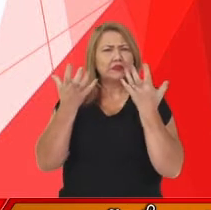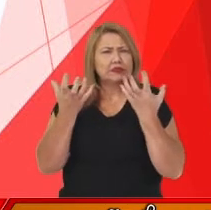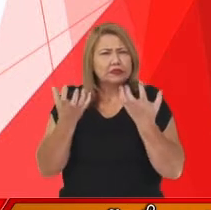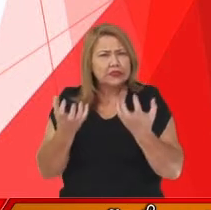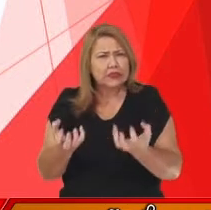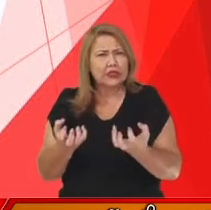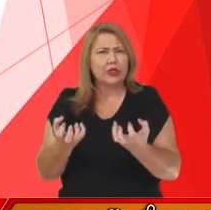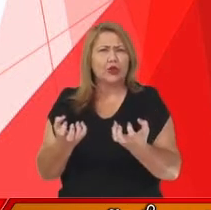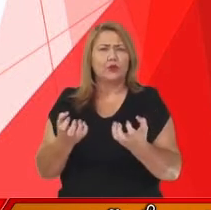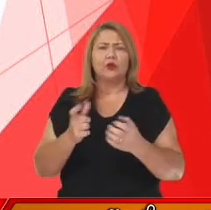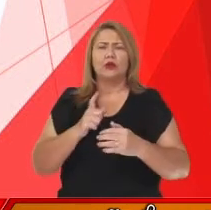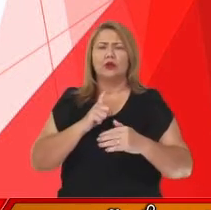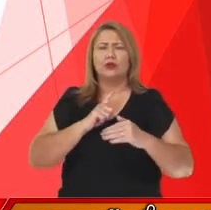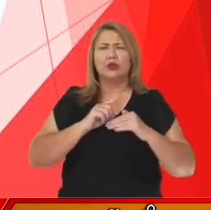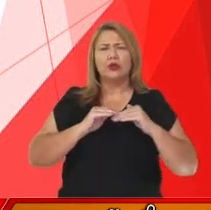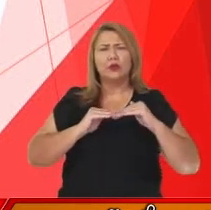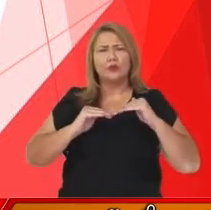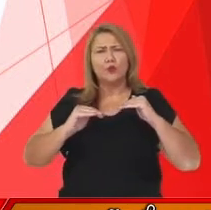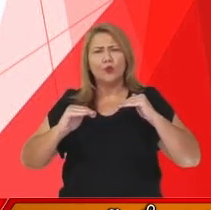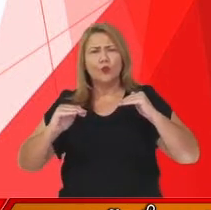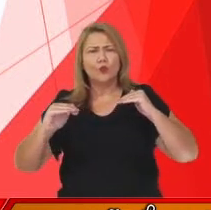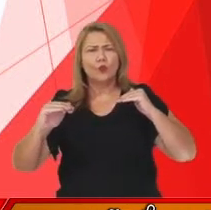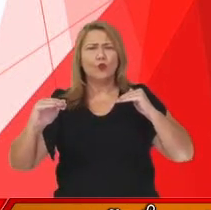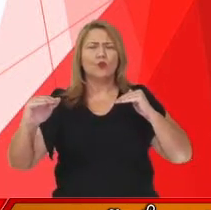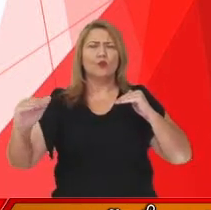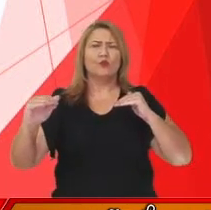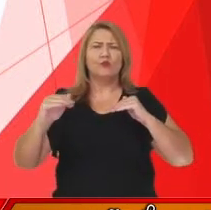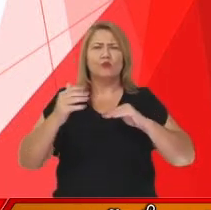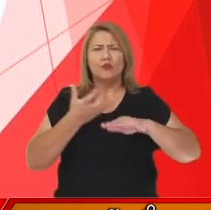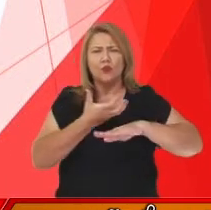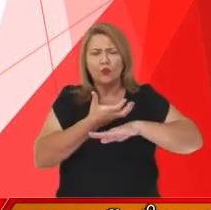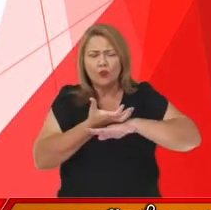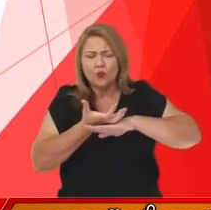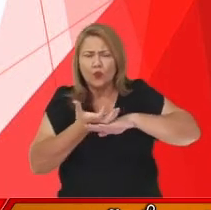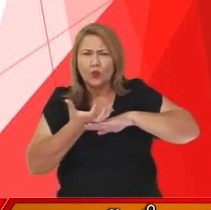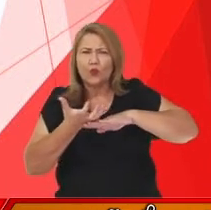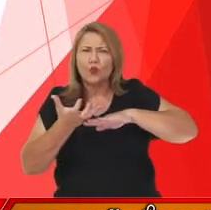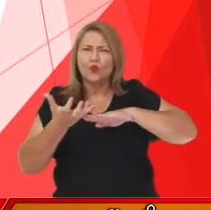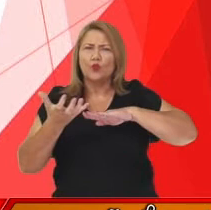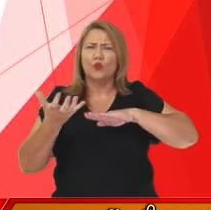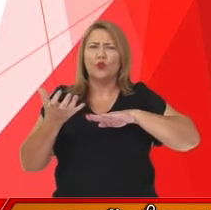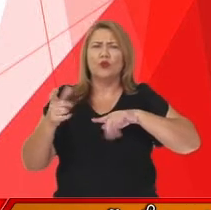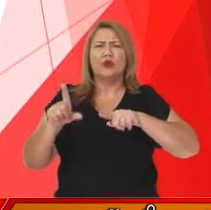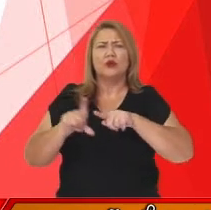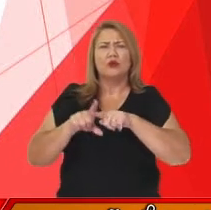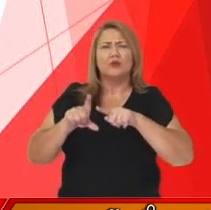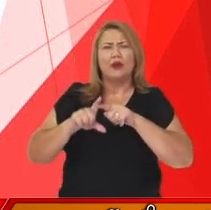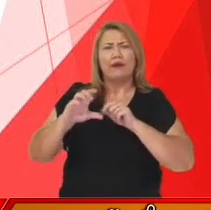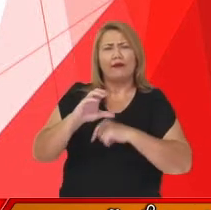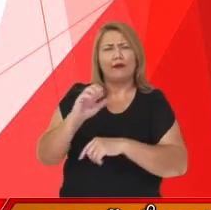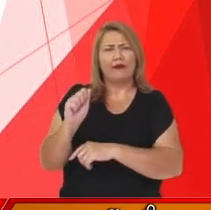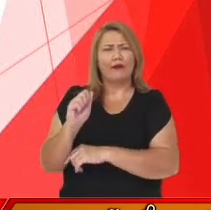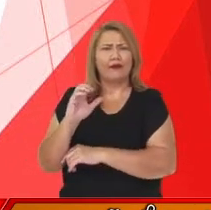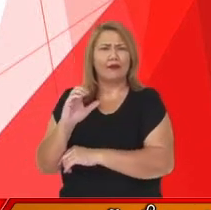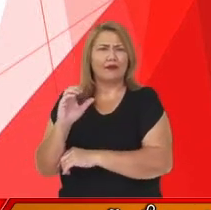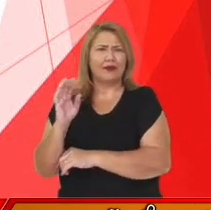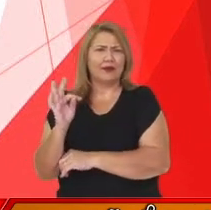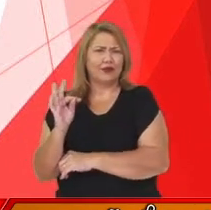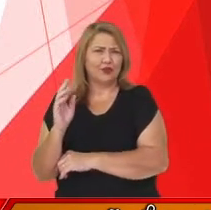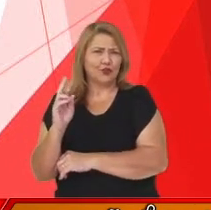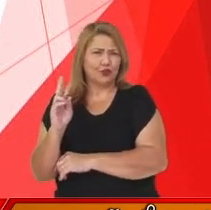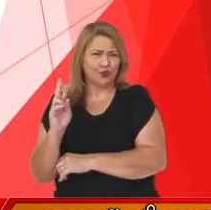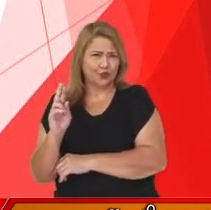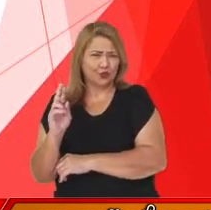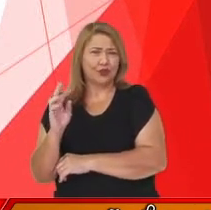baixas precipitações é formado Então por arbustos por cacto se até por pequenas gramíneas na